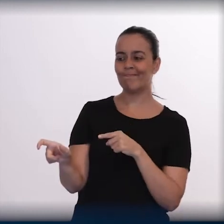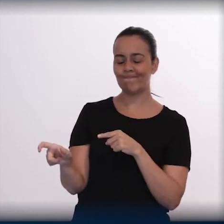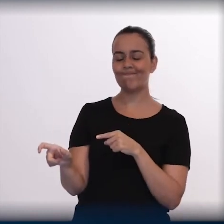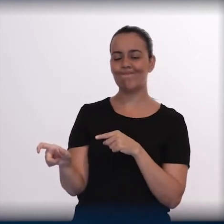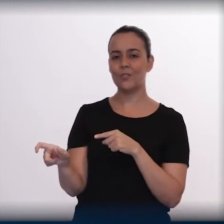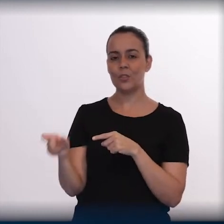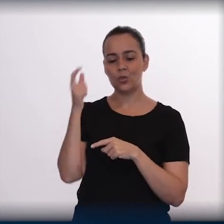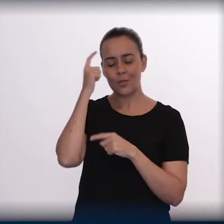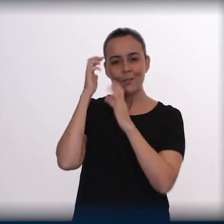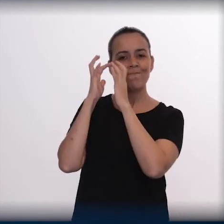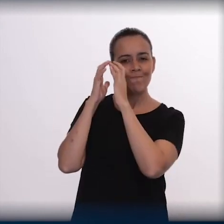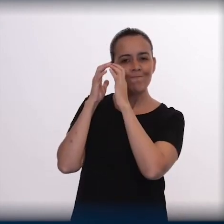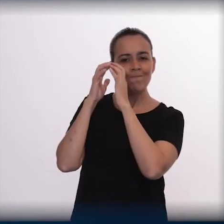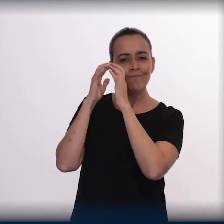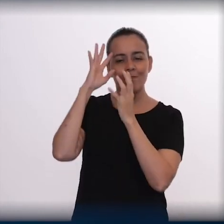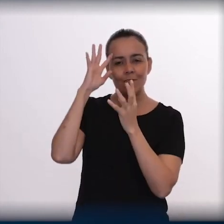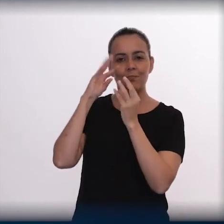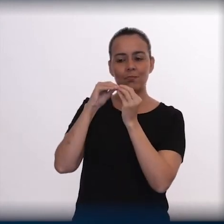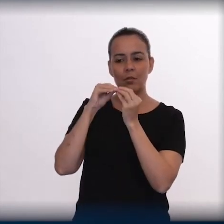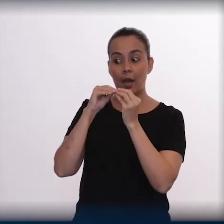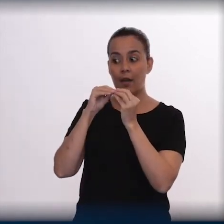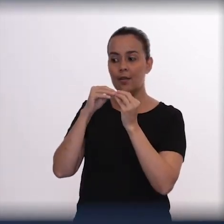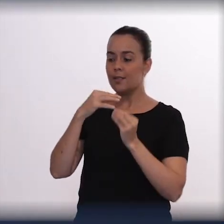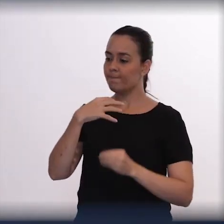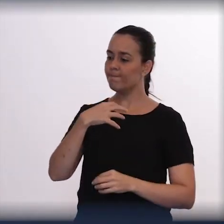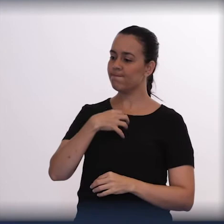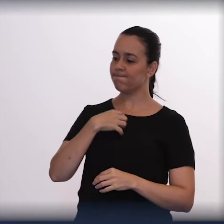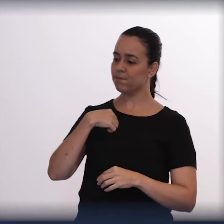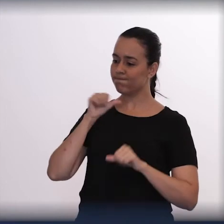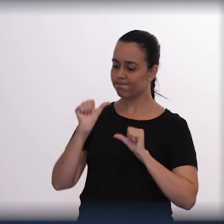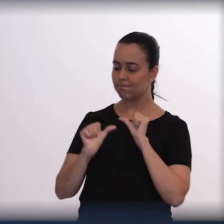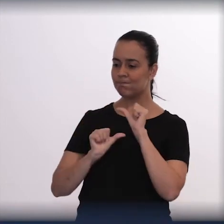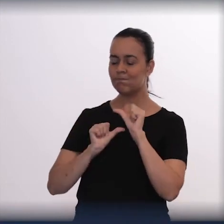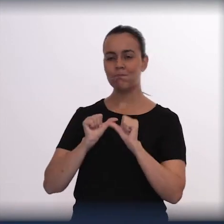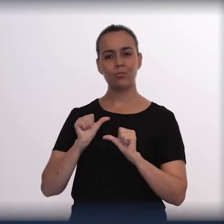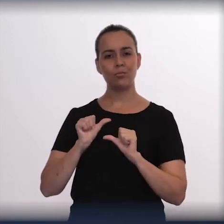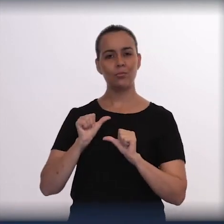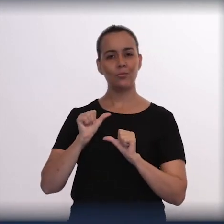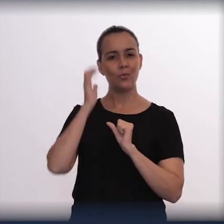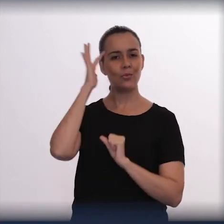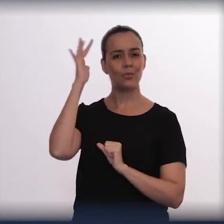virando outra coisa. E a gente vai virando outra coisa com ele, né? A experiência do sofrimento, ela enlaça.